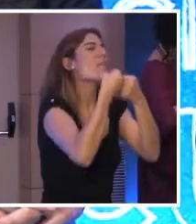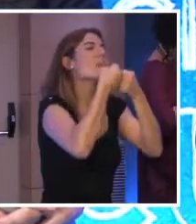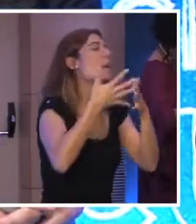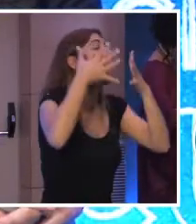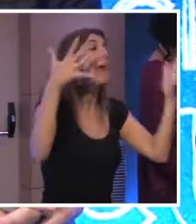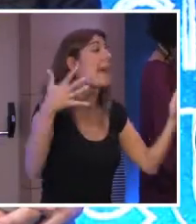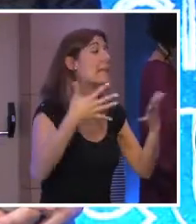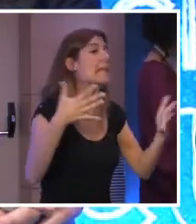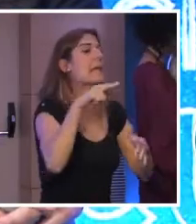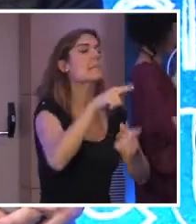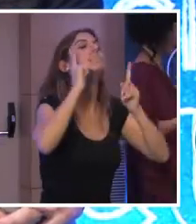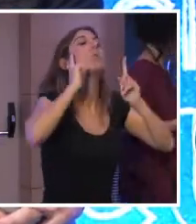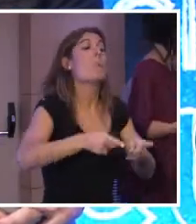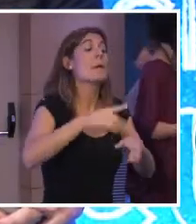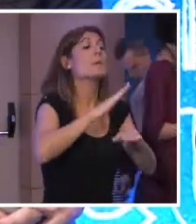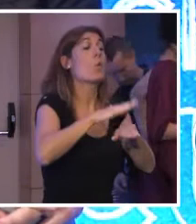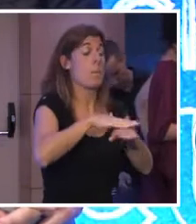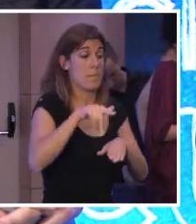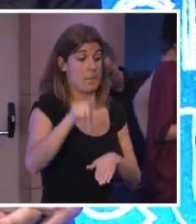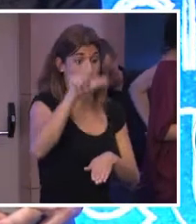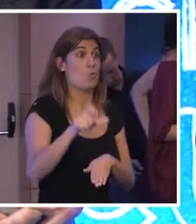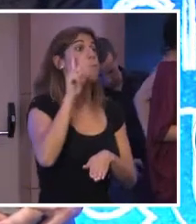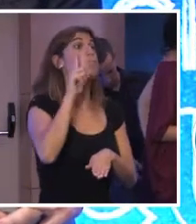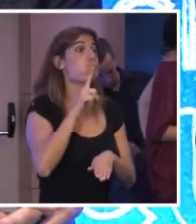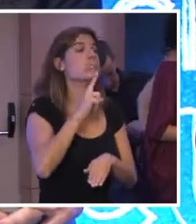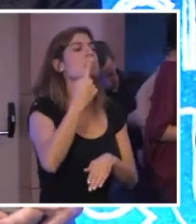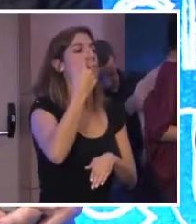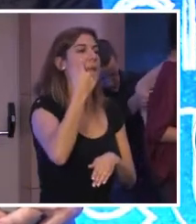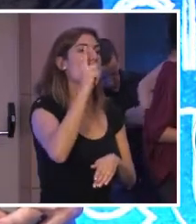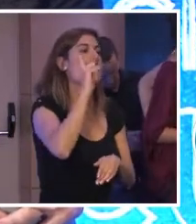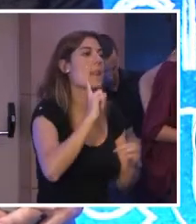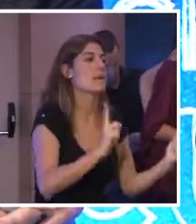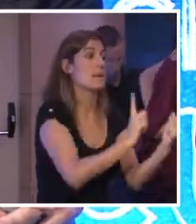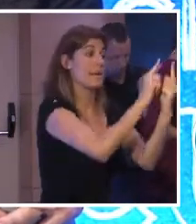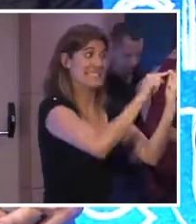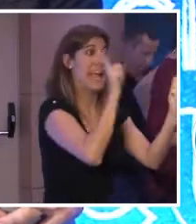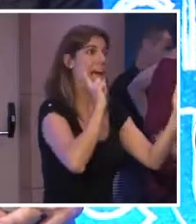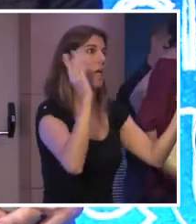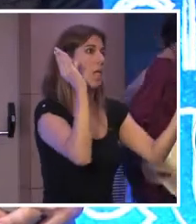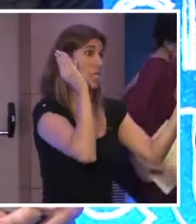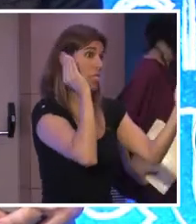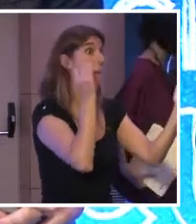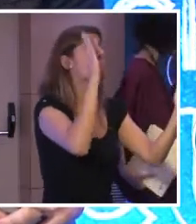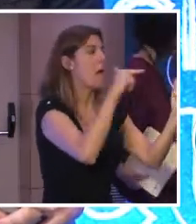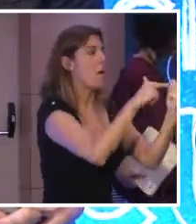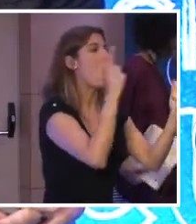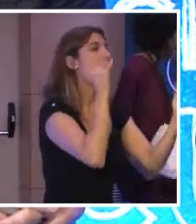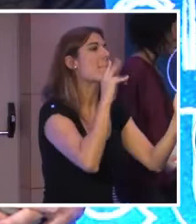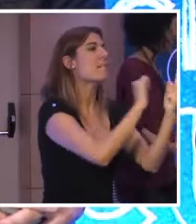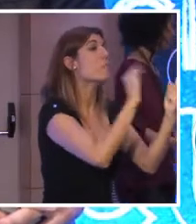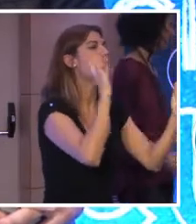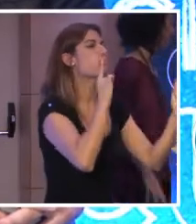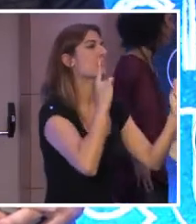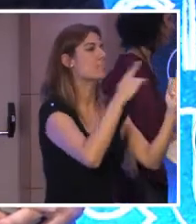da peça começa exatamente quando ele conhece uma outra menina que está ficando surda, que é filha de pais surdos,